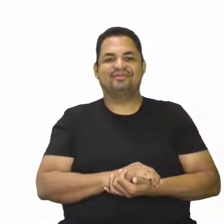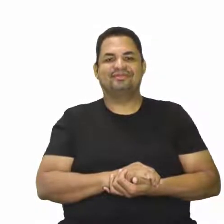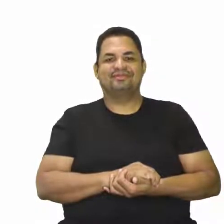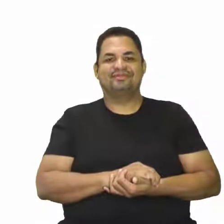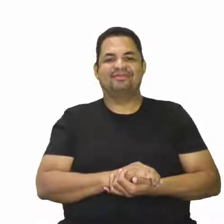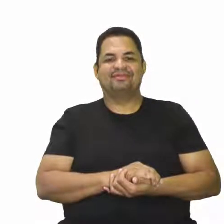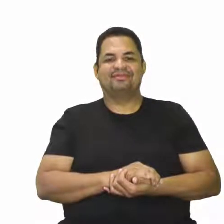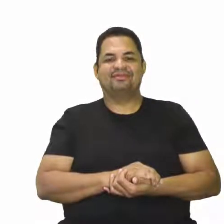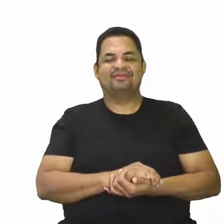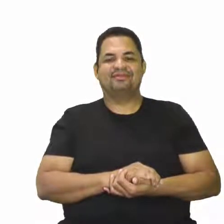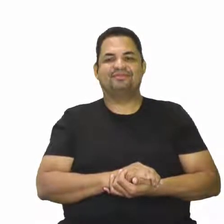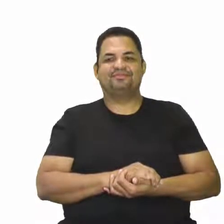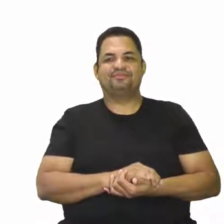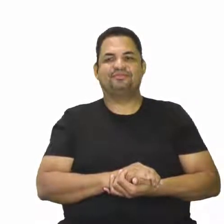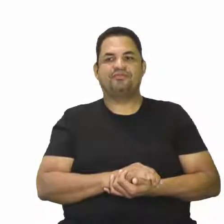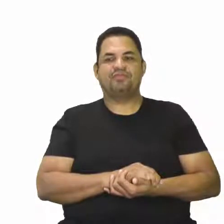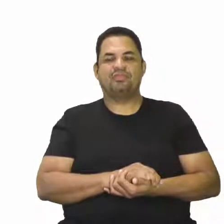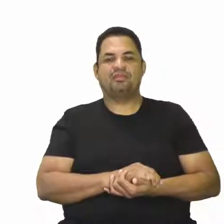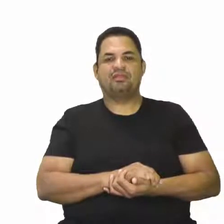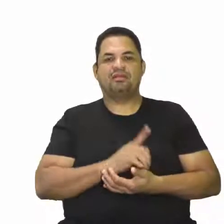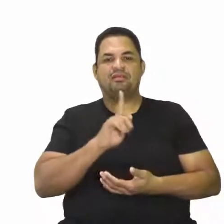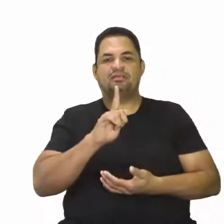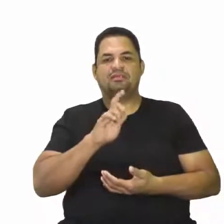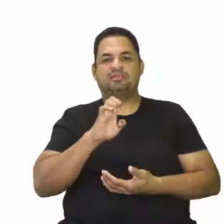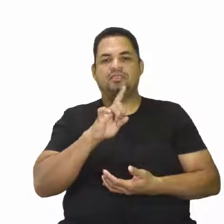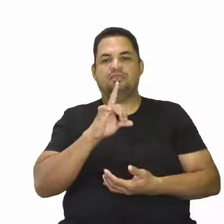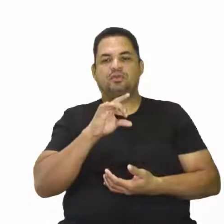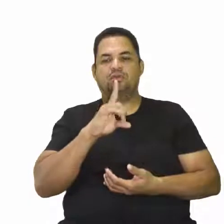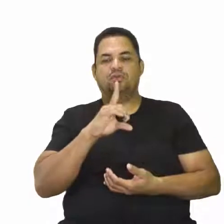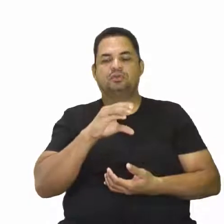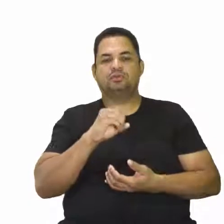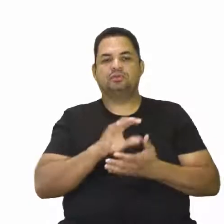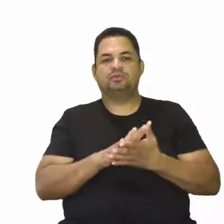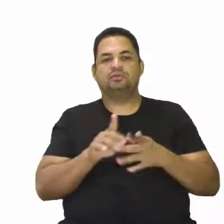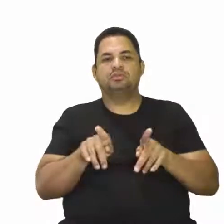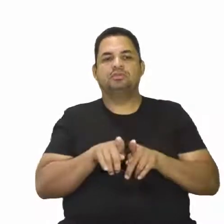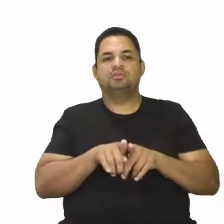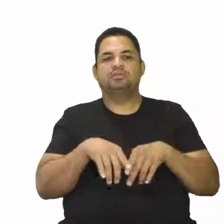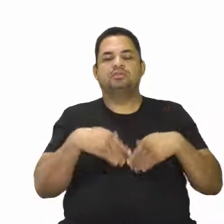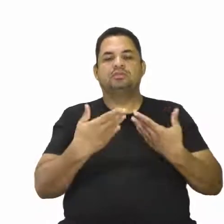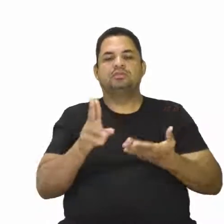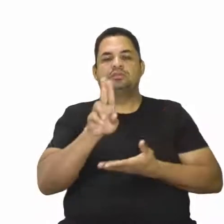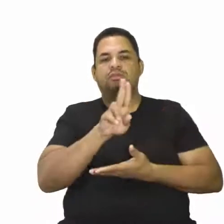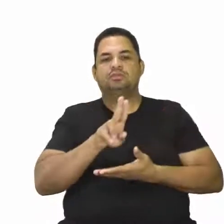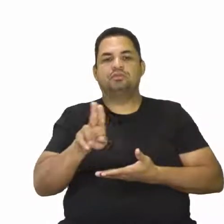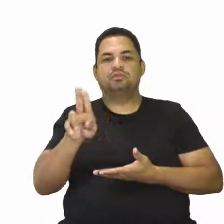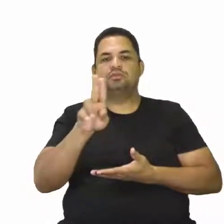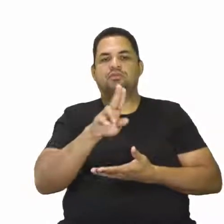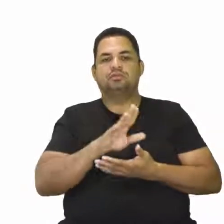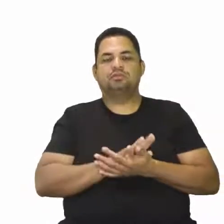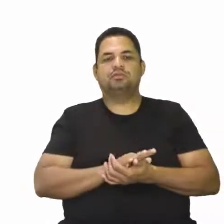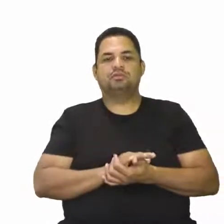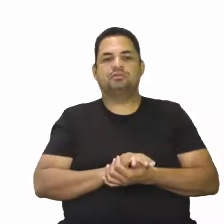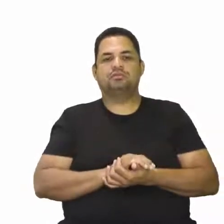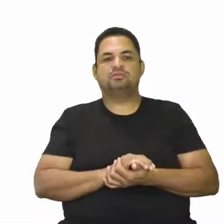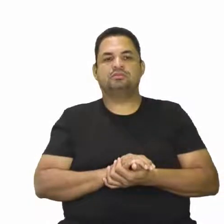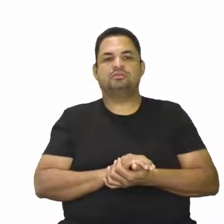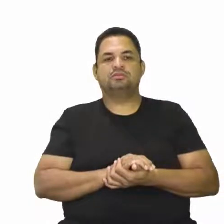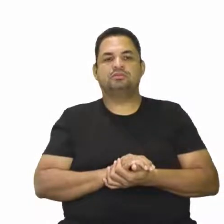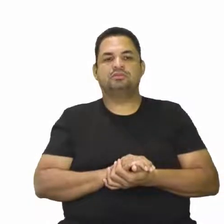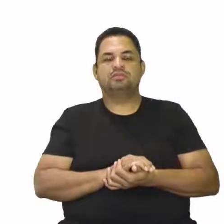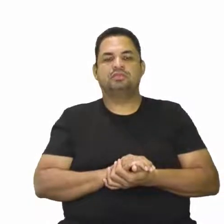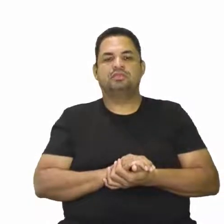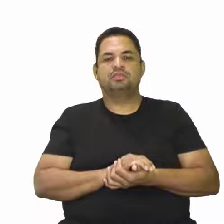cantar. Então, o gerúndio, ele também serve para fazer fundo para